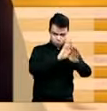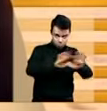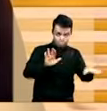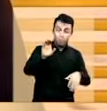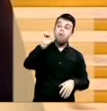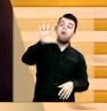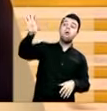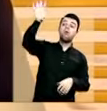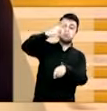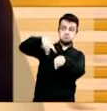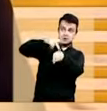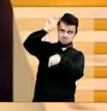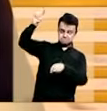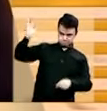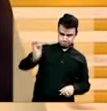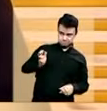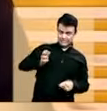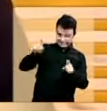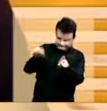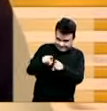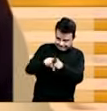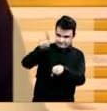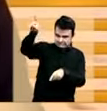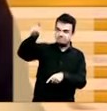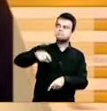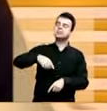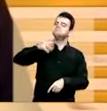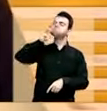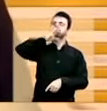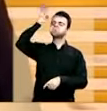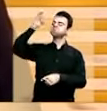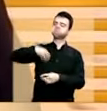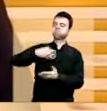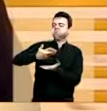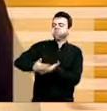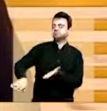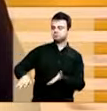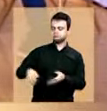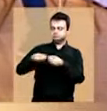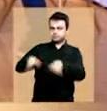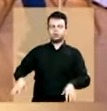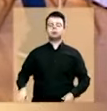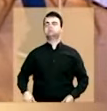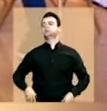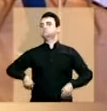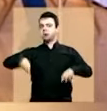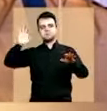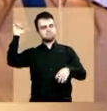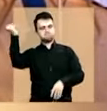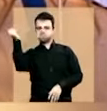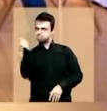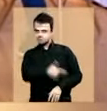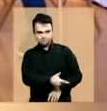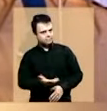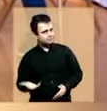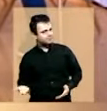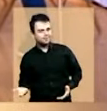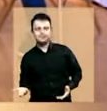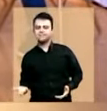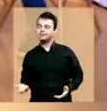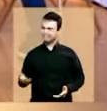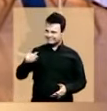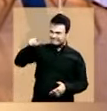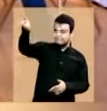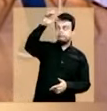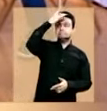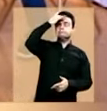pobres, ou os países europeus, países ricos, também são gastões, também desperdiçam bastante? Muito mais que aqui. Também